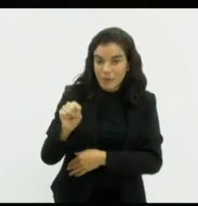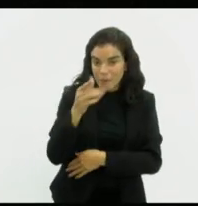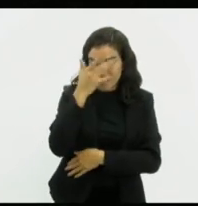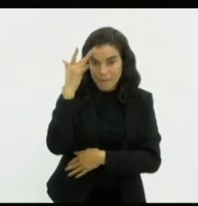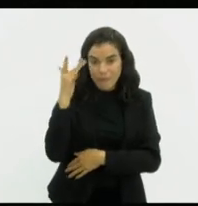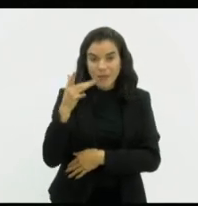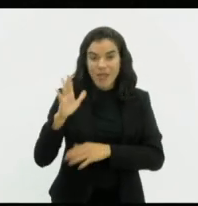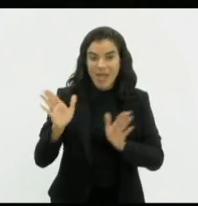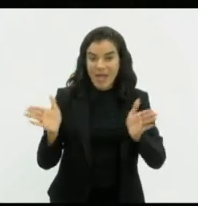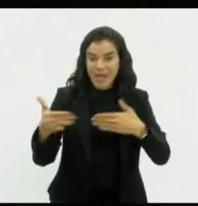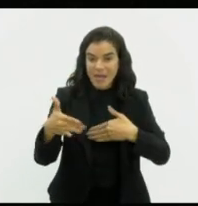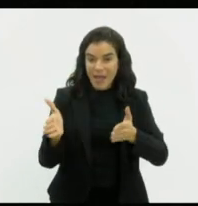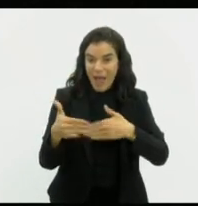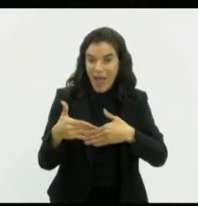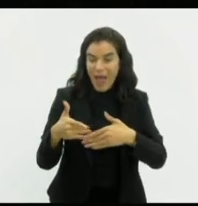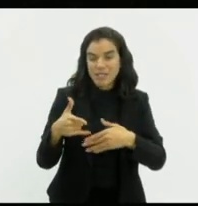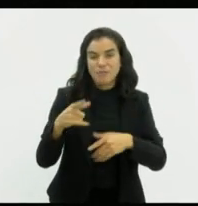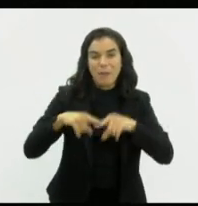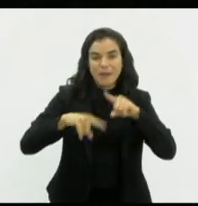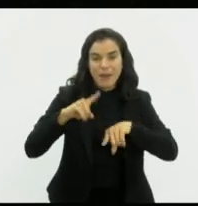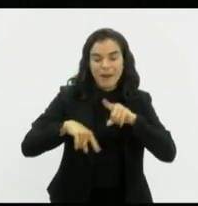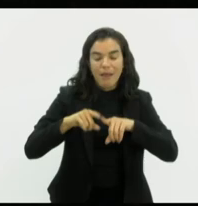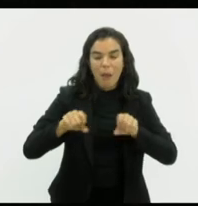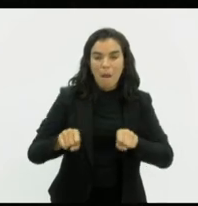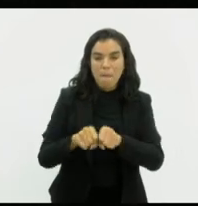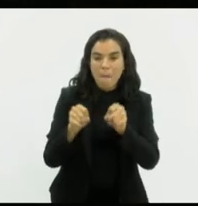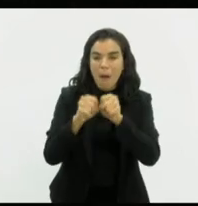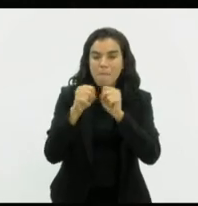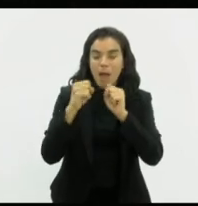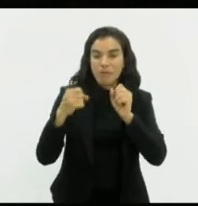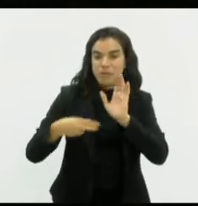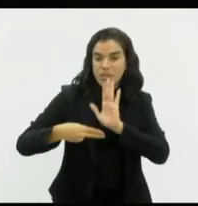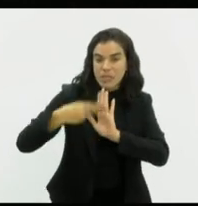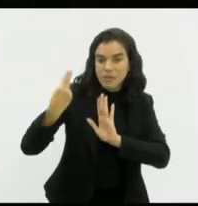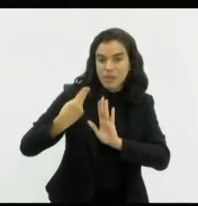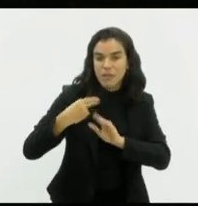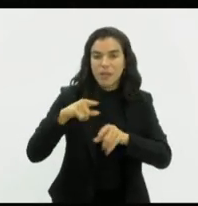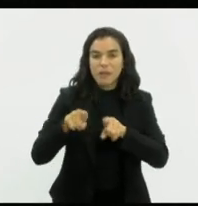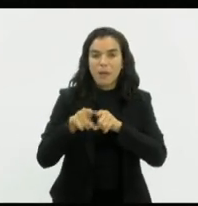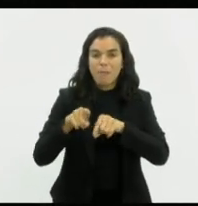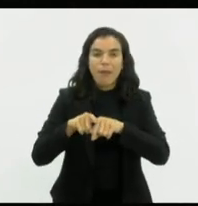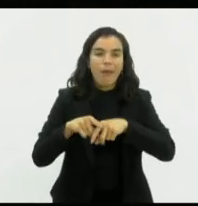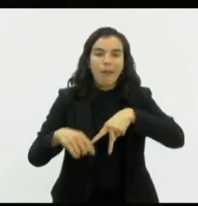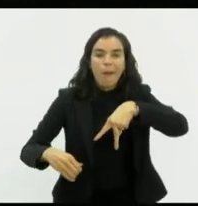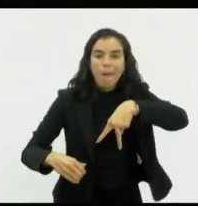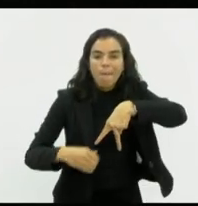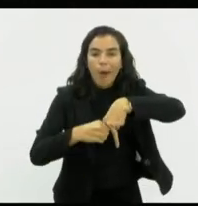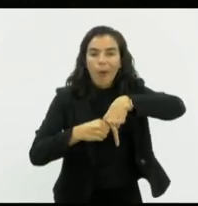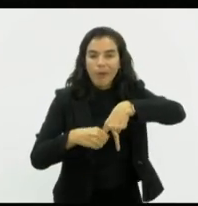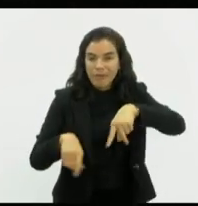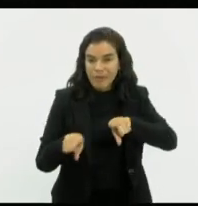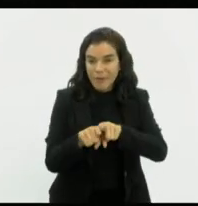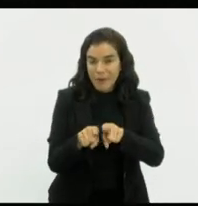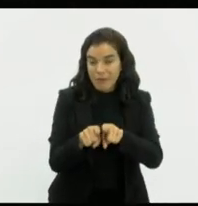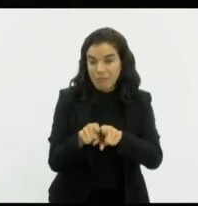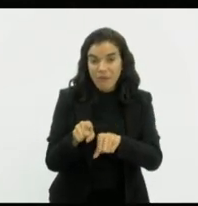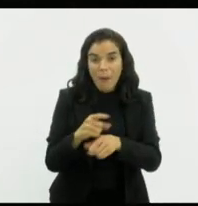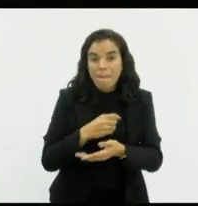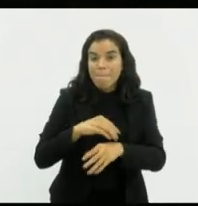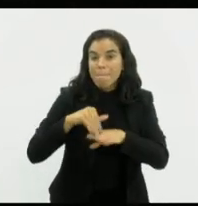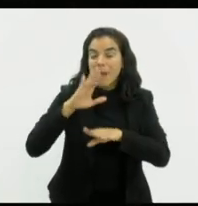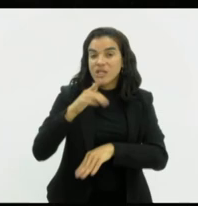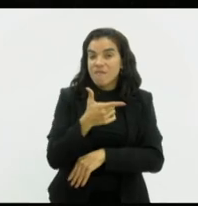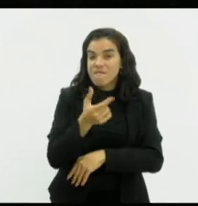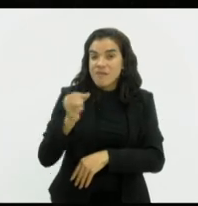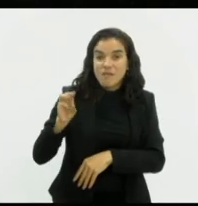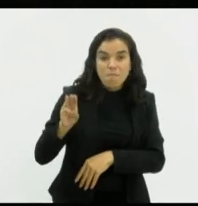materiais vencidos ou danificados, como utensílio cirúrgico, prótese ortopédica, o valor de desperdício passa de 20 milhões